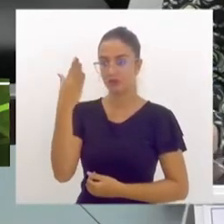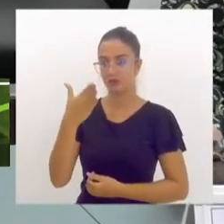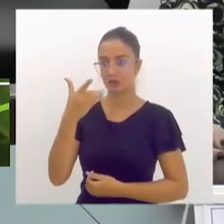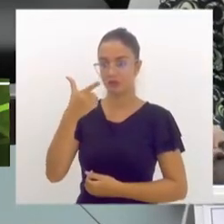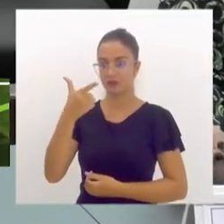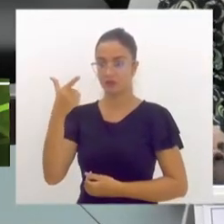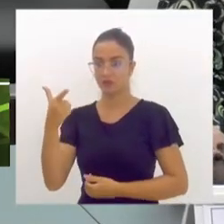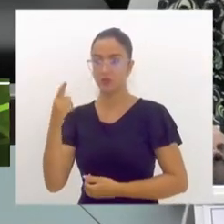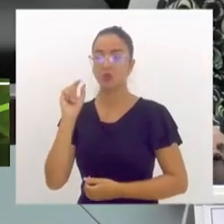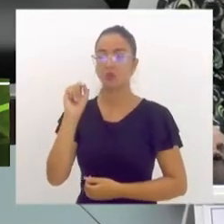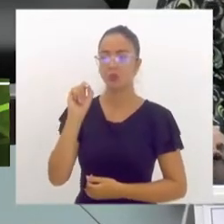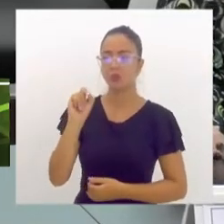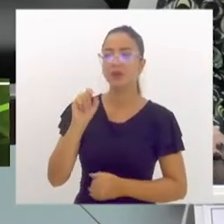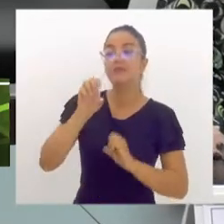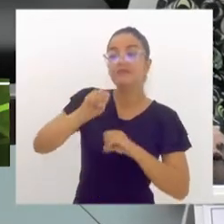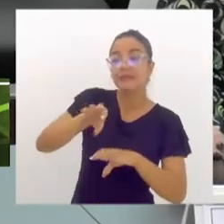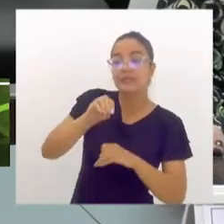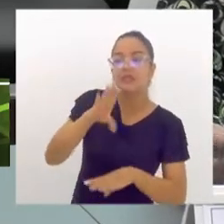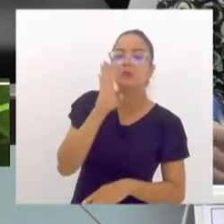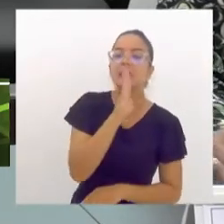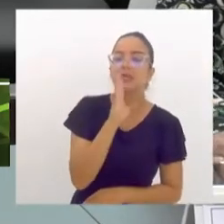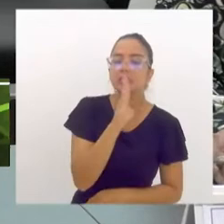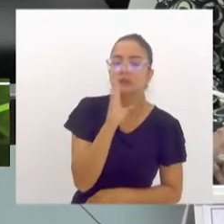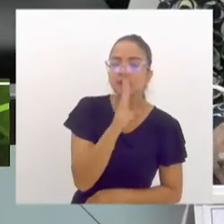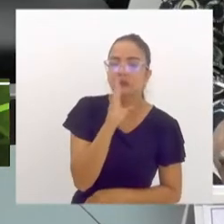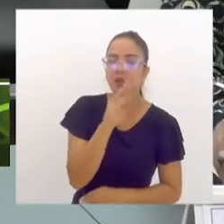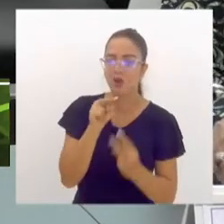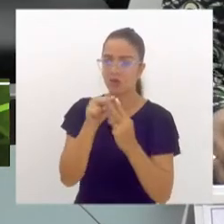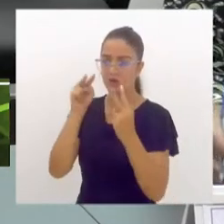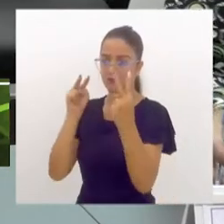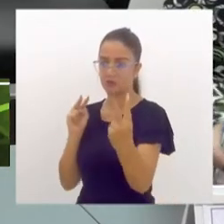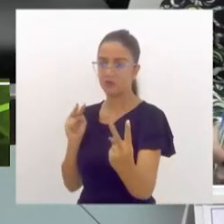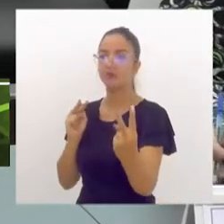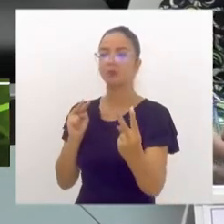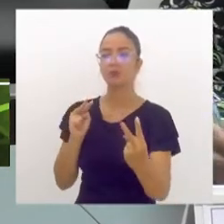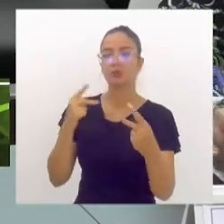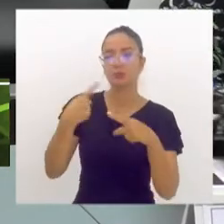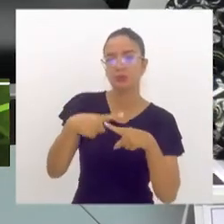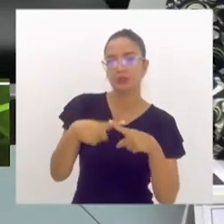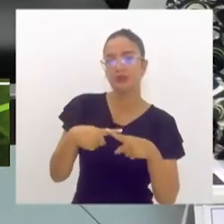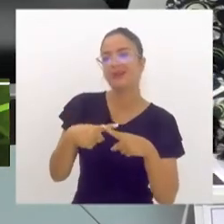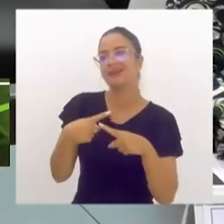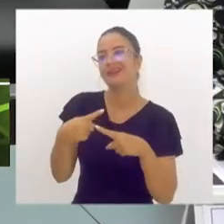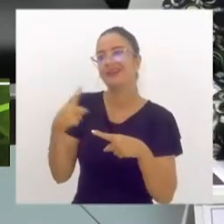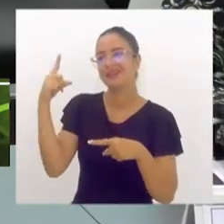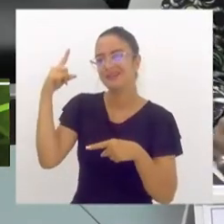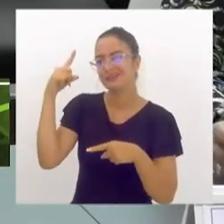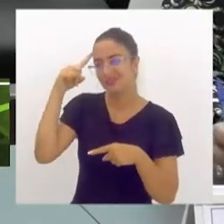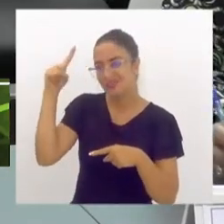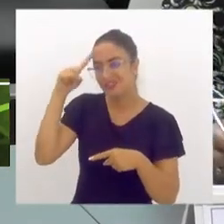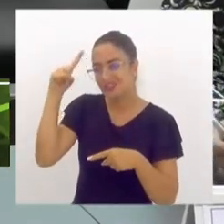do ensino emergencial remoto como recurso pedagógico para reposição de dias letivos, é oriundo. Um minuto.